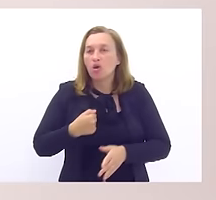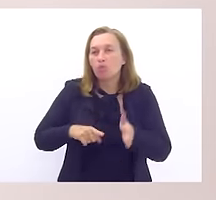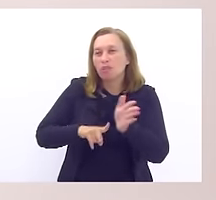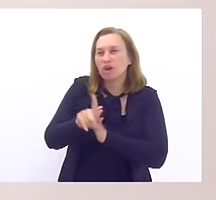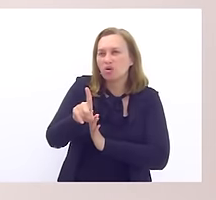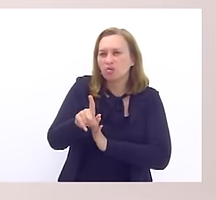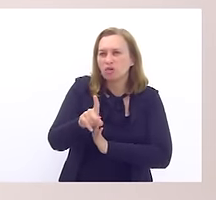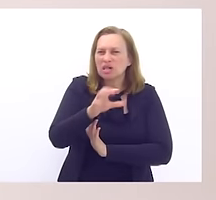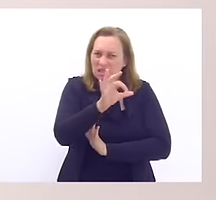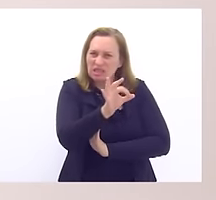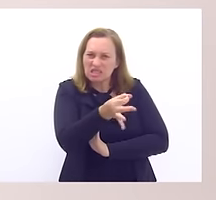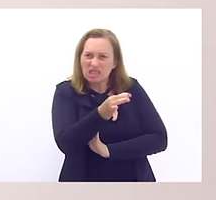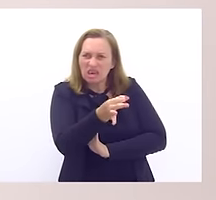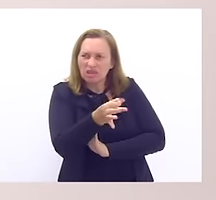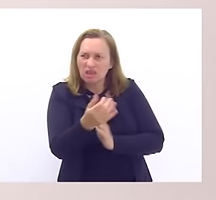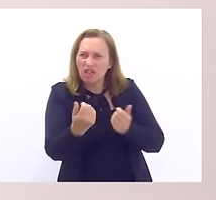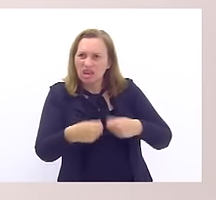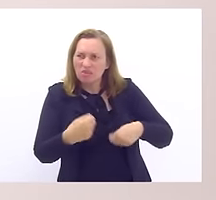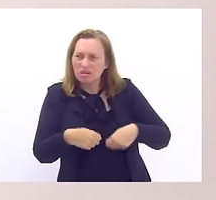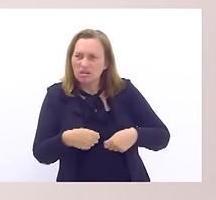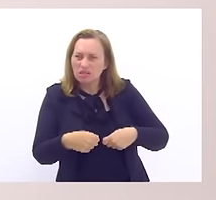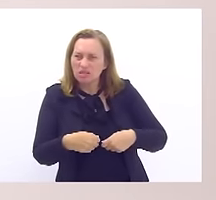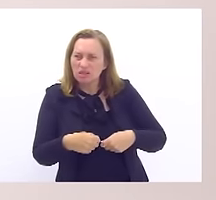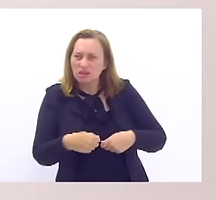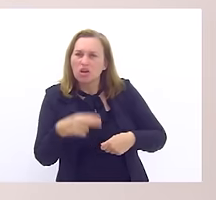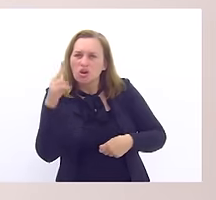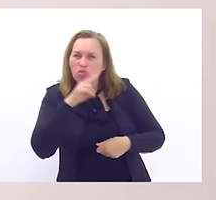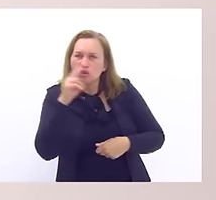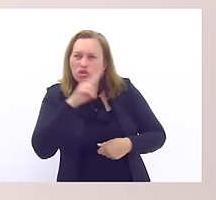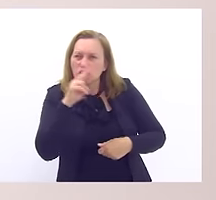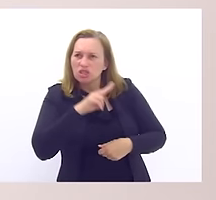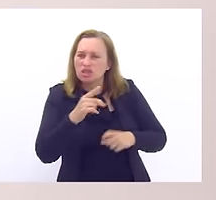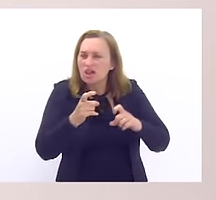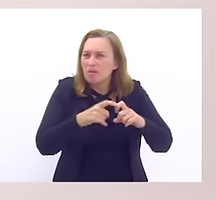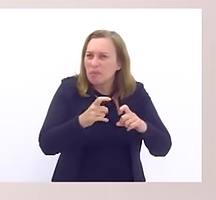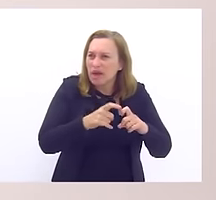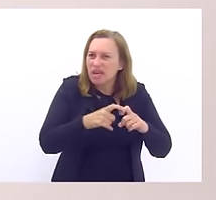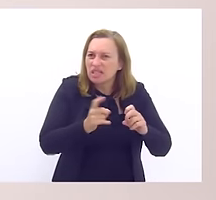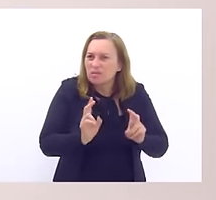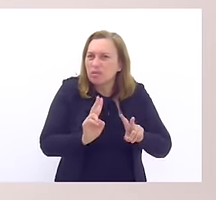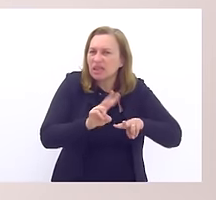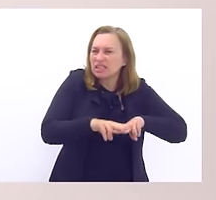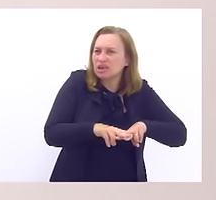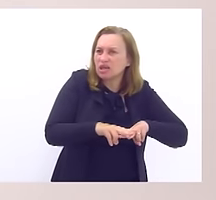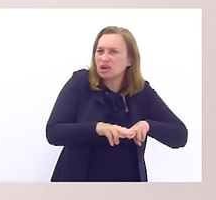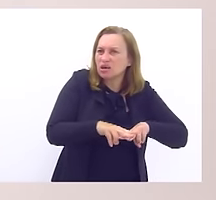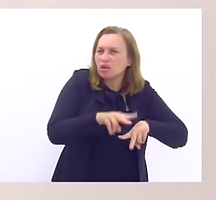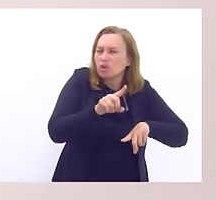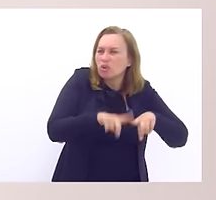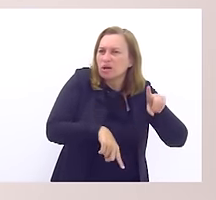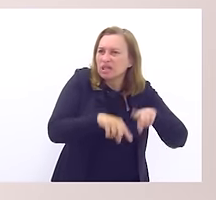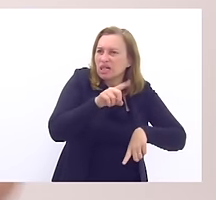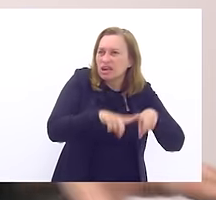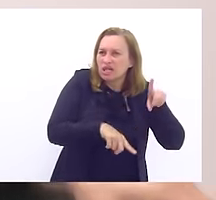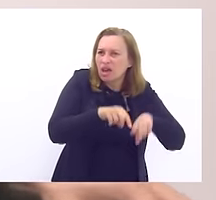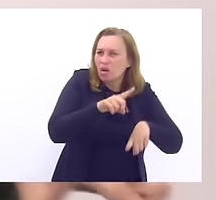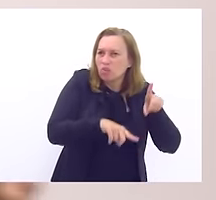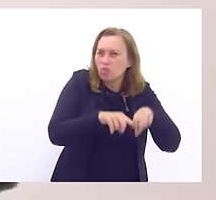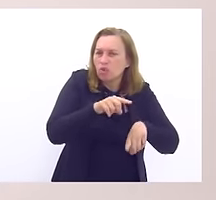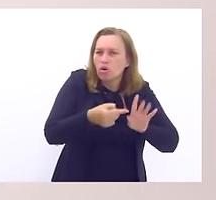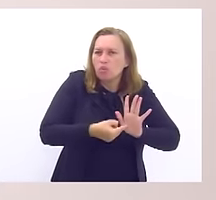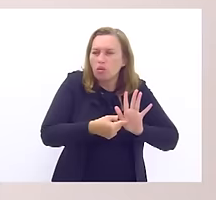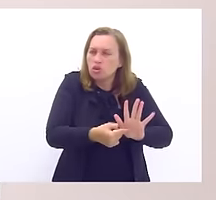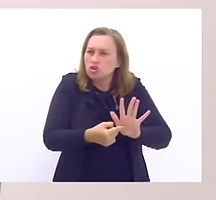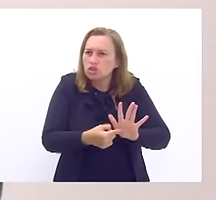de fato isso era necessário uma emergência uma emergência médica não foi o material da cirurgia foi mostrando o material mostrando